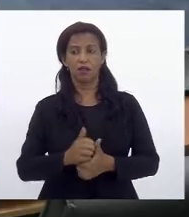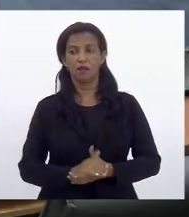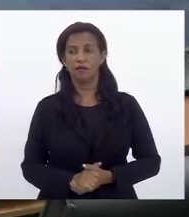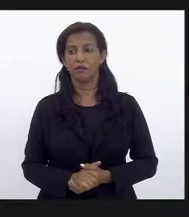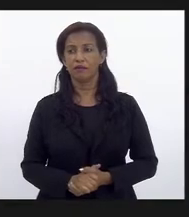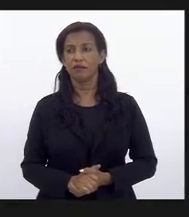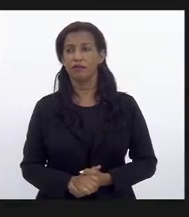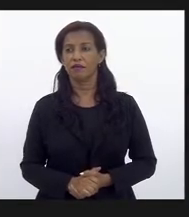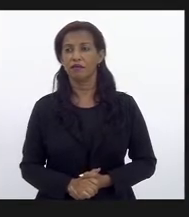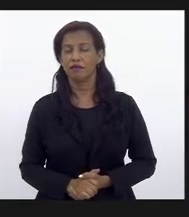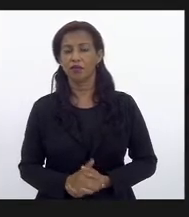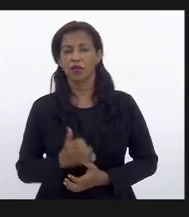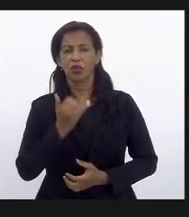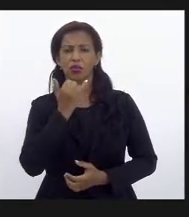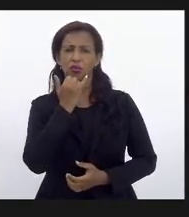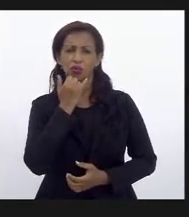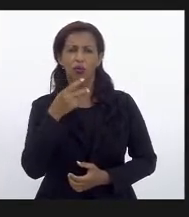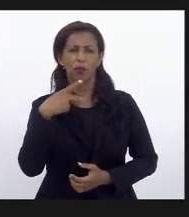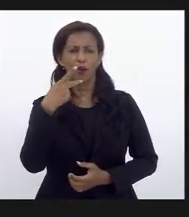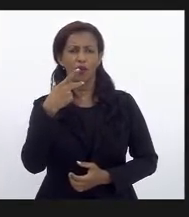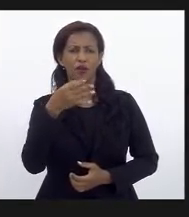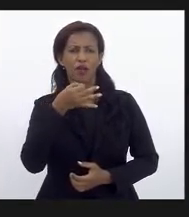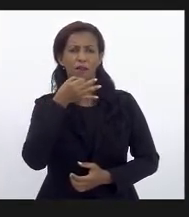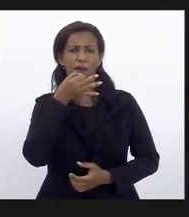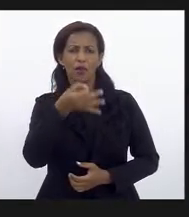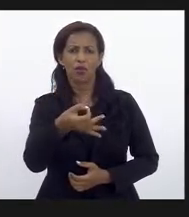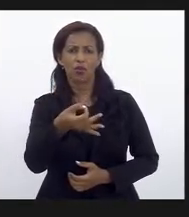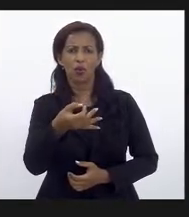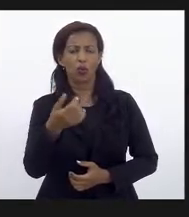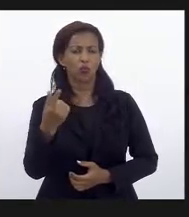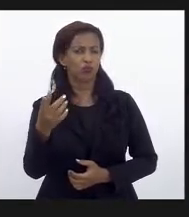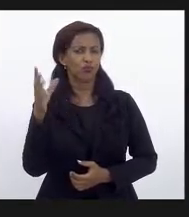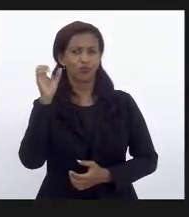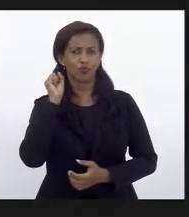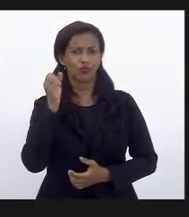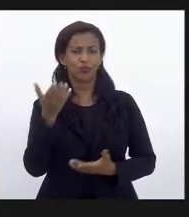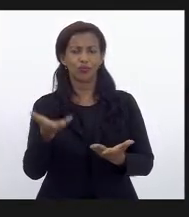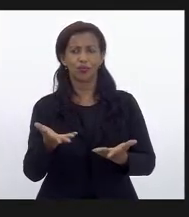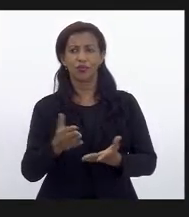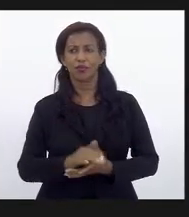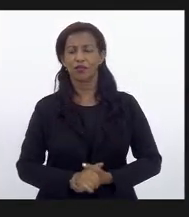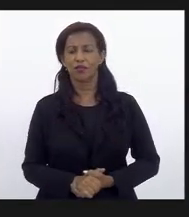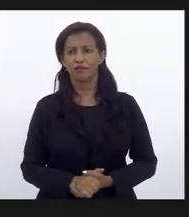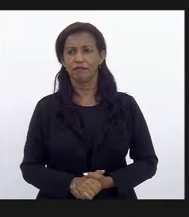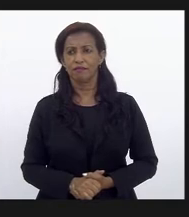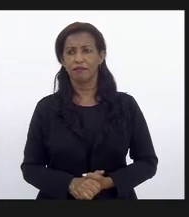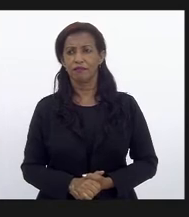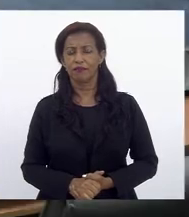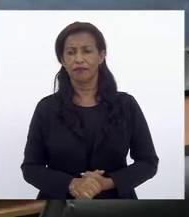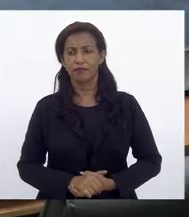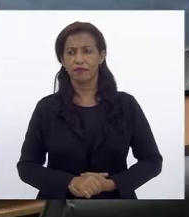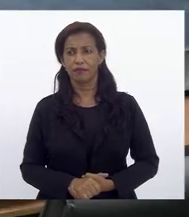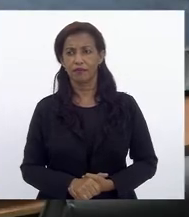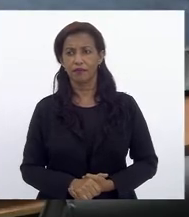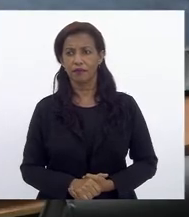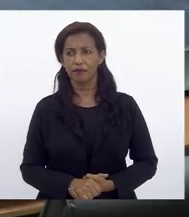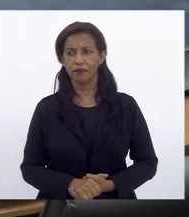falei, parece que não, o som não chegou. Eu já tinha falado boa tarde até antes. Quer presidir,